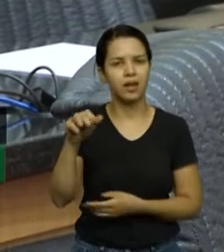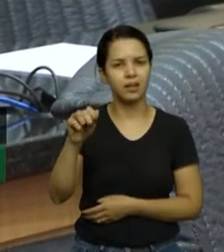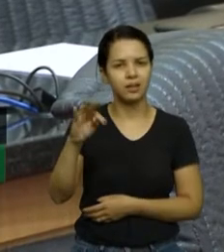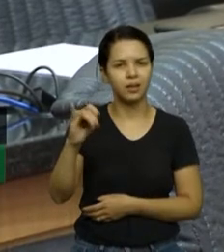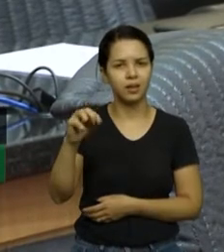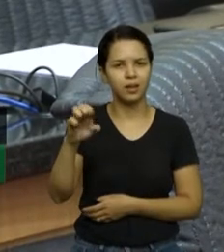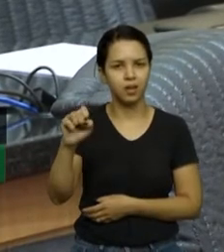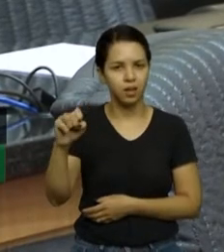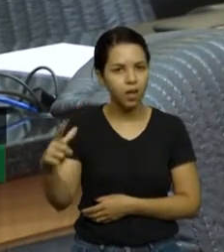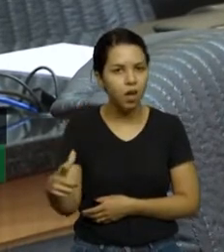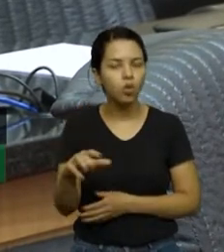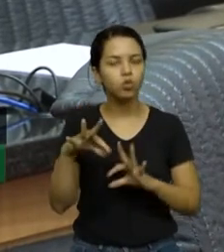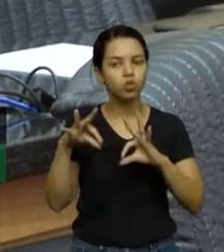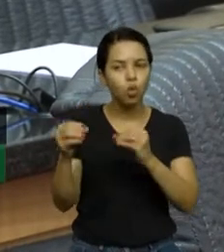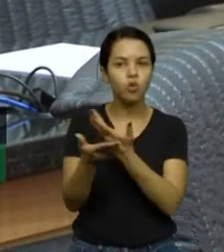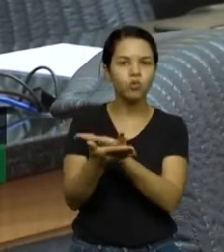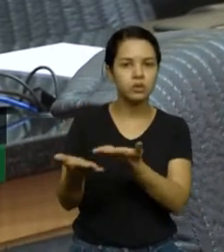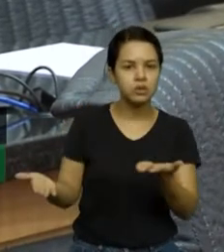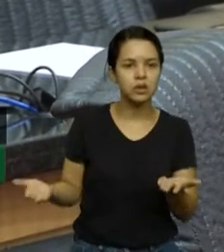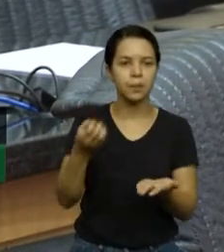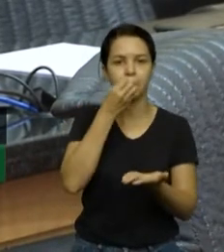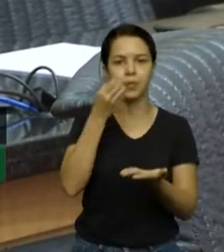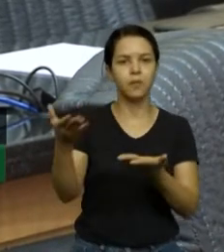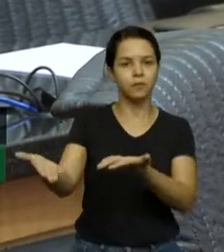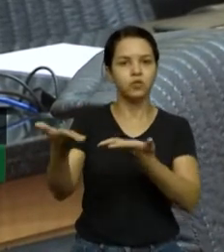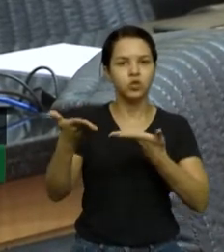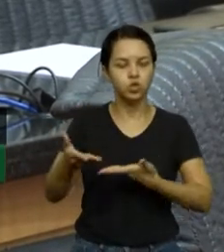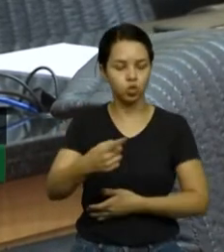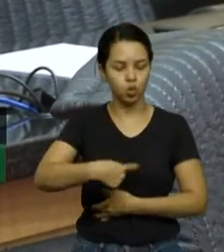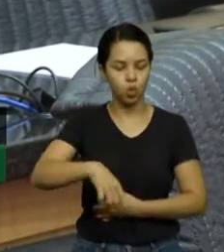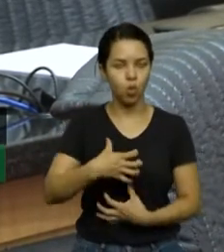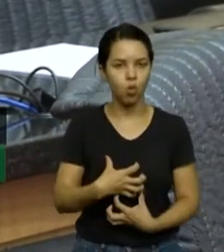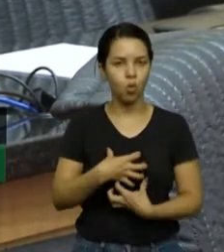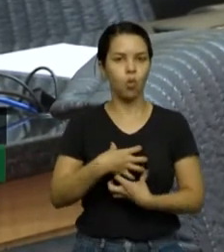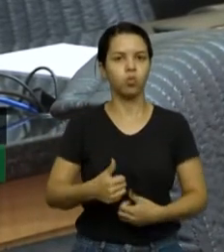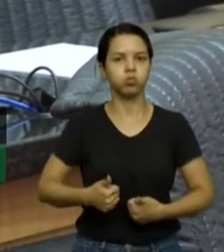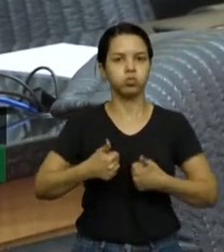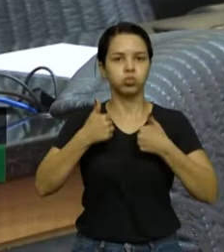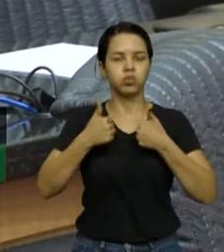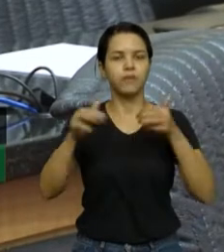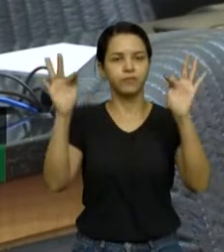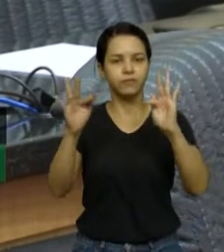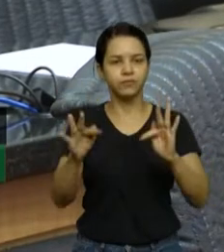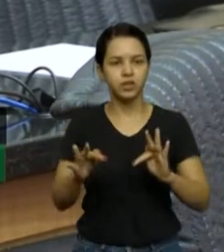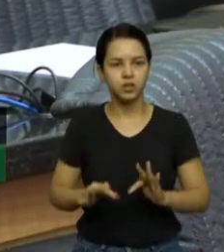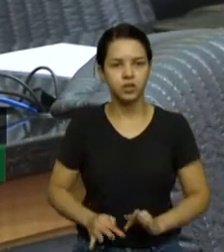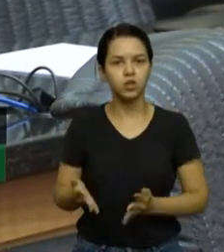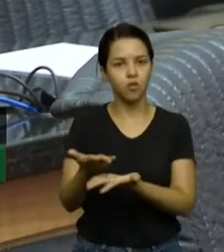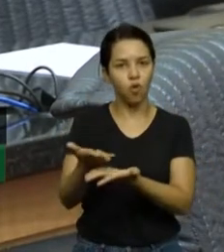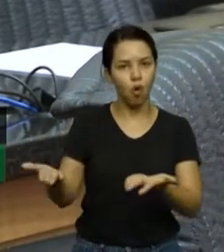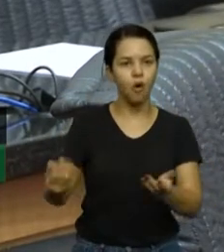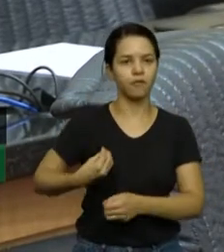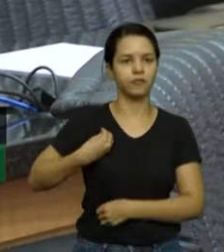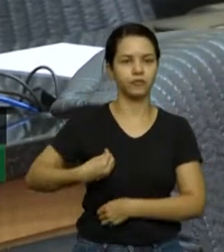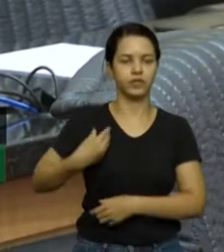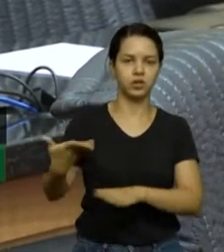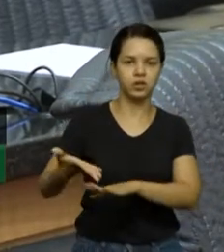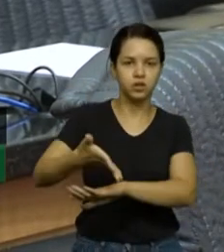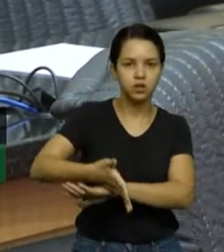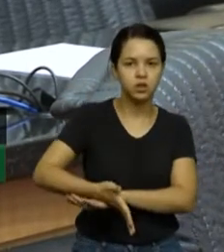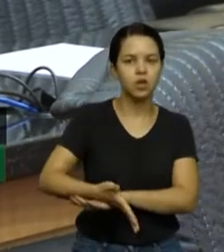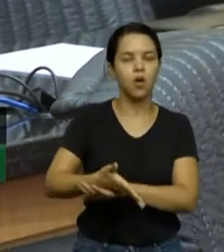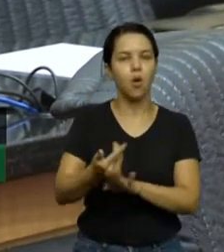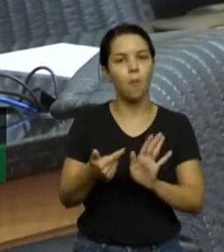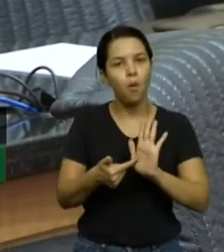todos bem-vindos, ficamos todos orgulhosos e felizes de poder recebê-los aqui e mostrar um pouquinho, não só o